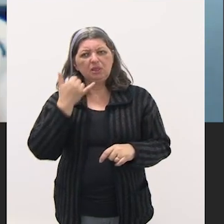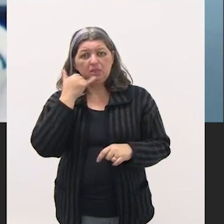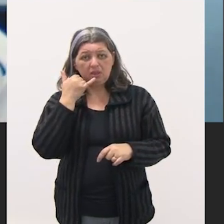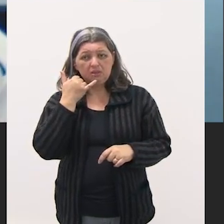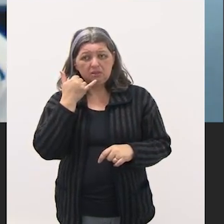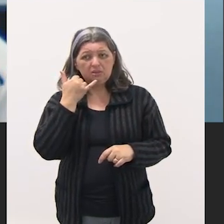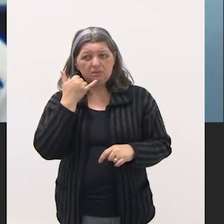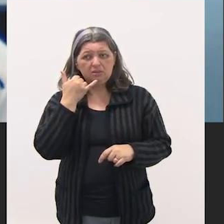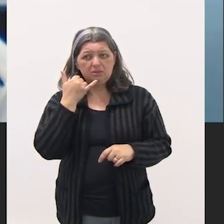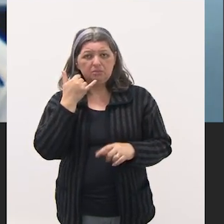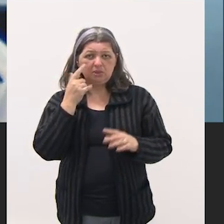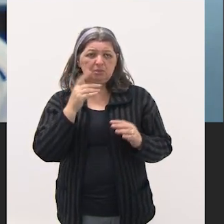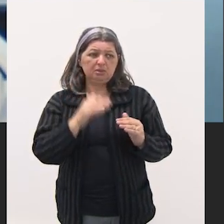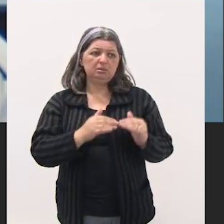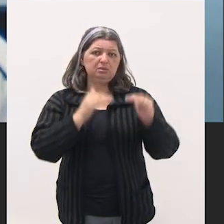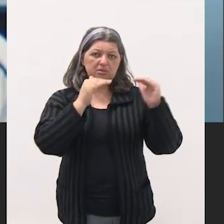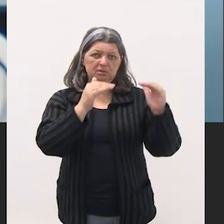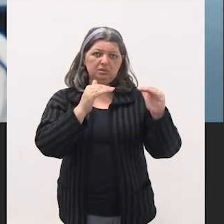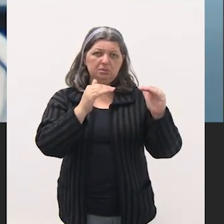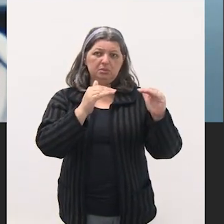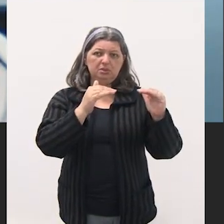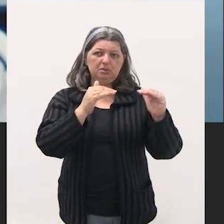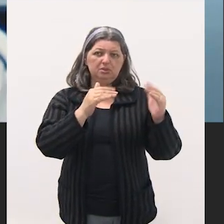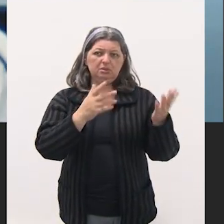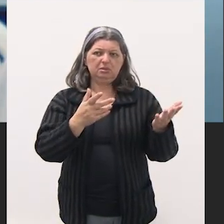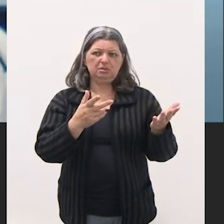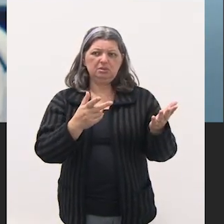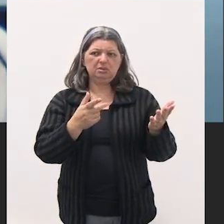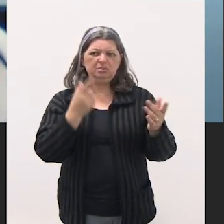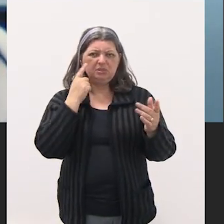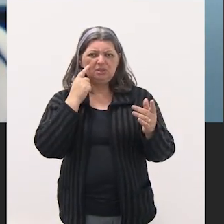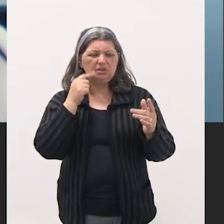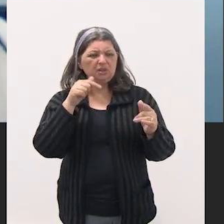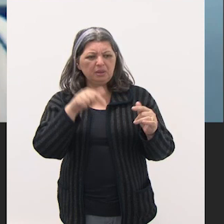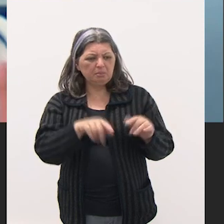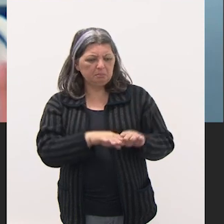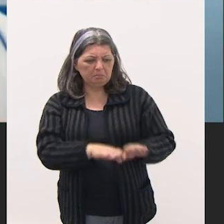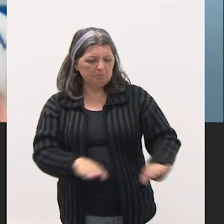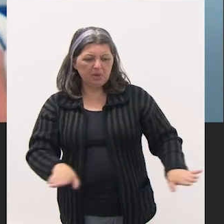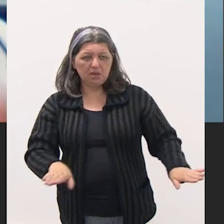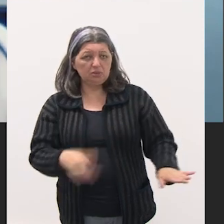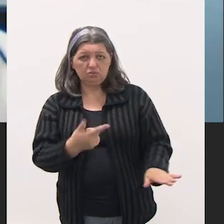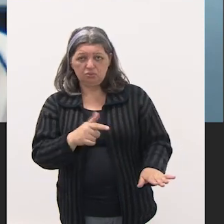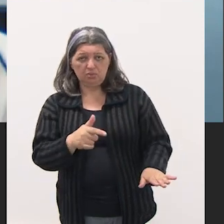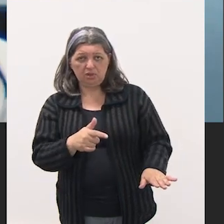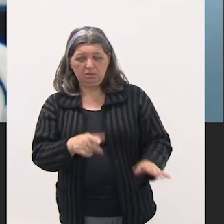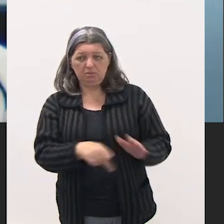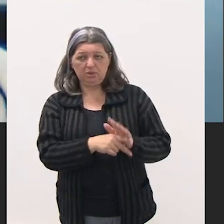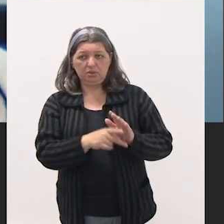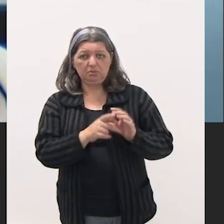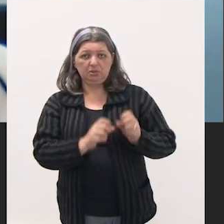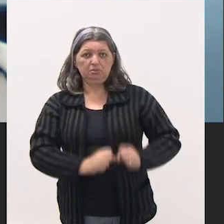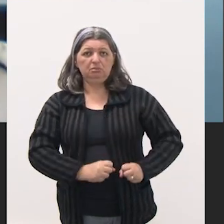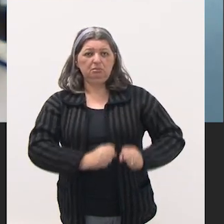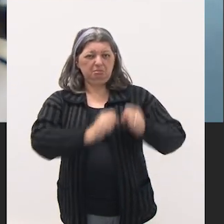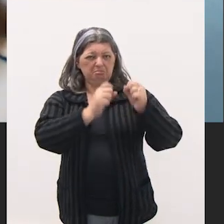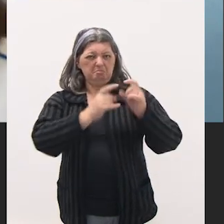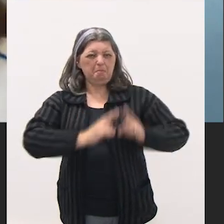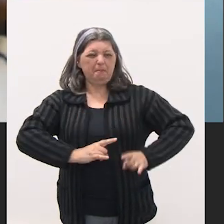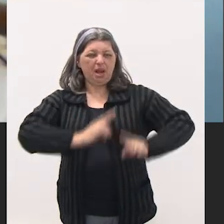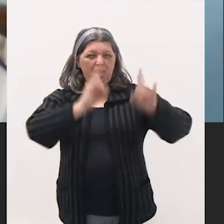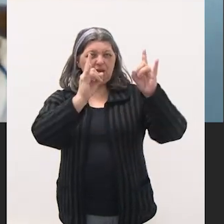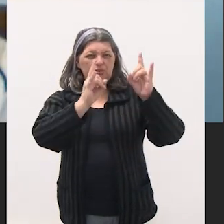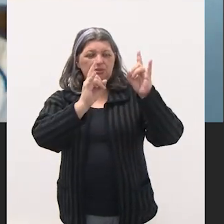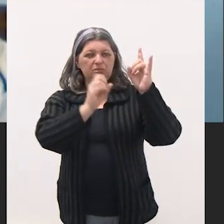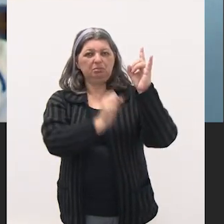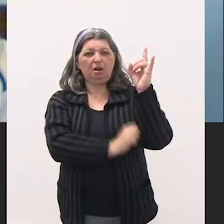não ter no andar de cima, mas a maioria das vezes você tem telefone no andar de baixo, né? Então, eu não pude ligar para ela, pedi que depois